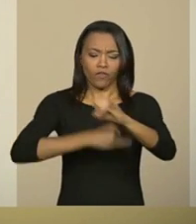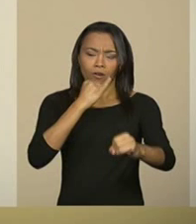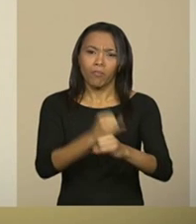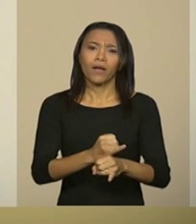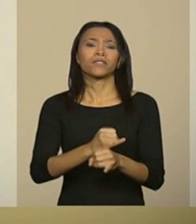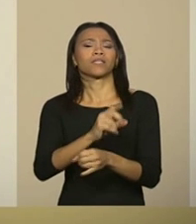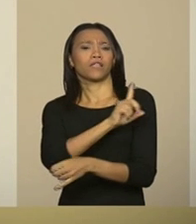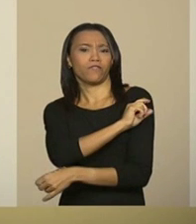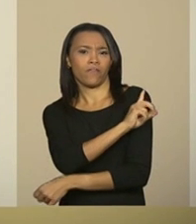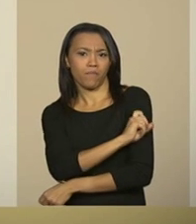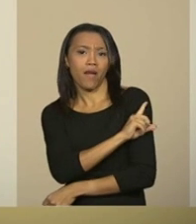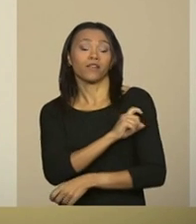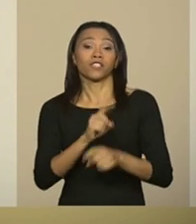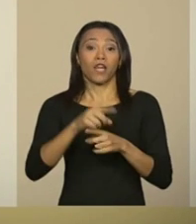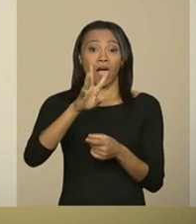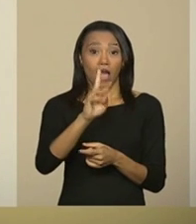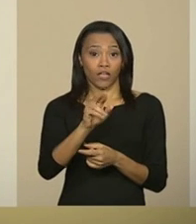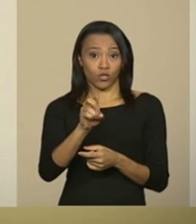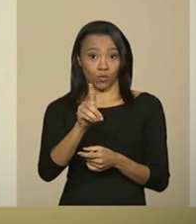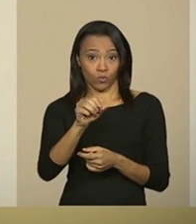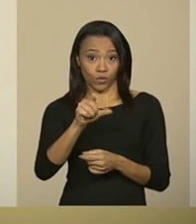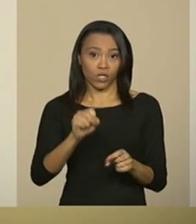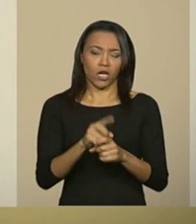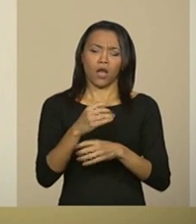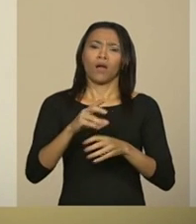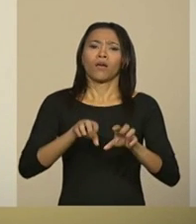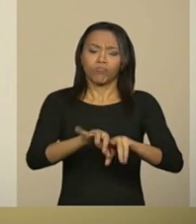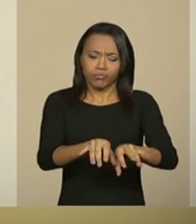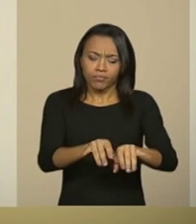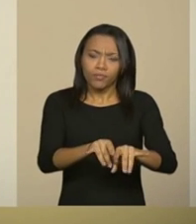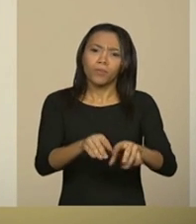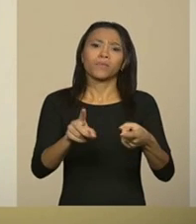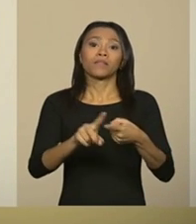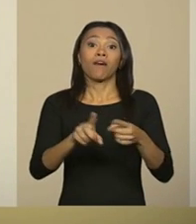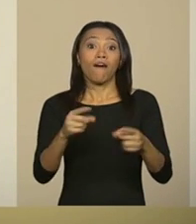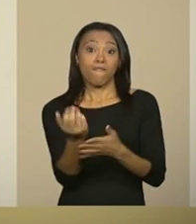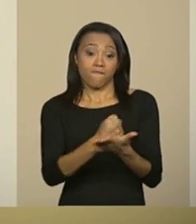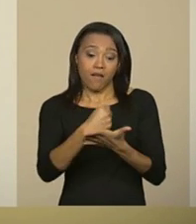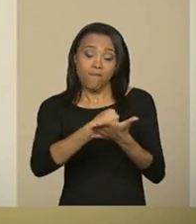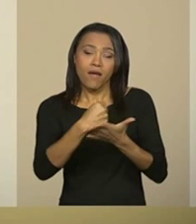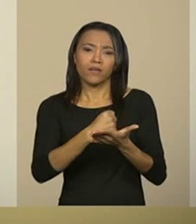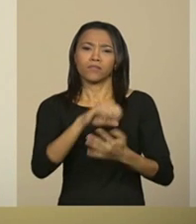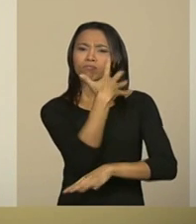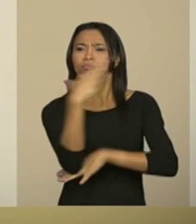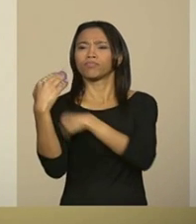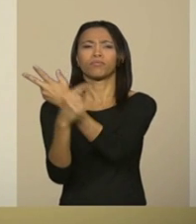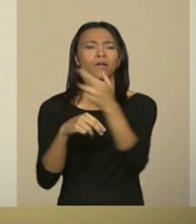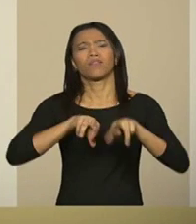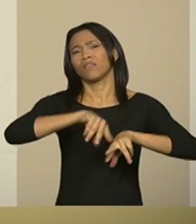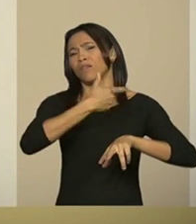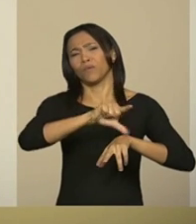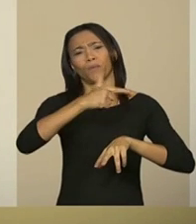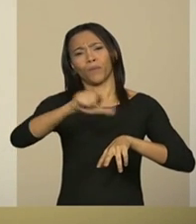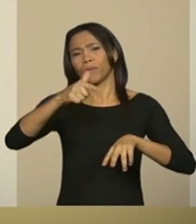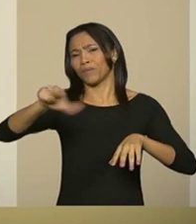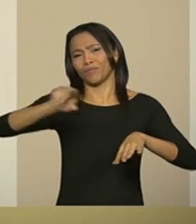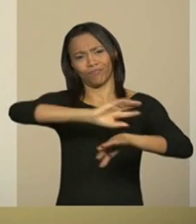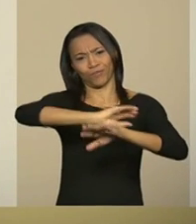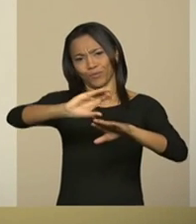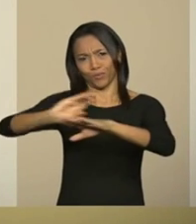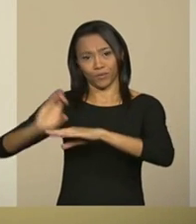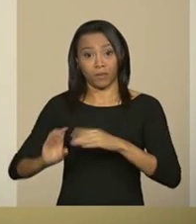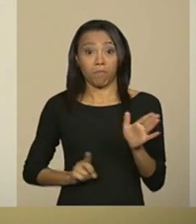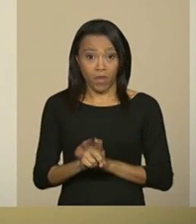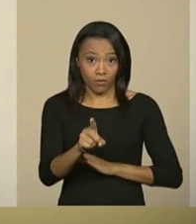enfermagem radiologia computação gráfica farmácia meio ambiente e vários outros luciana e